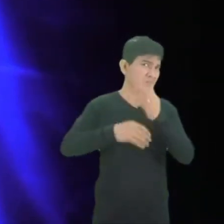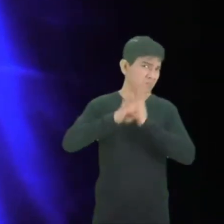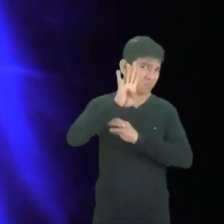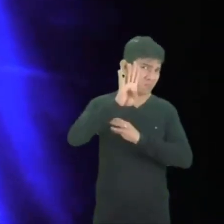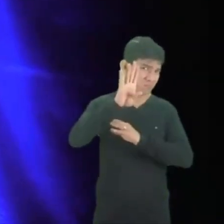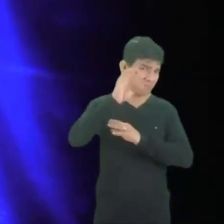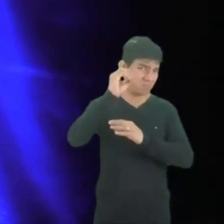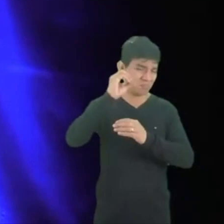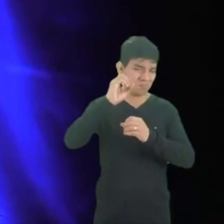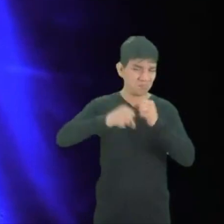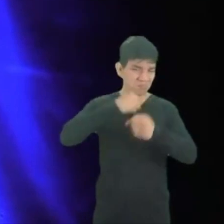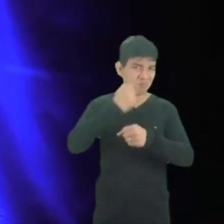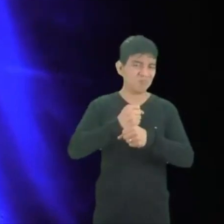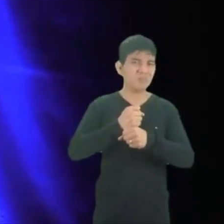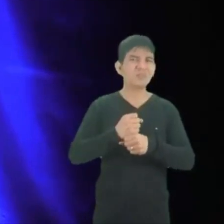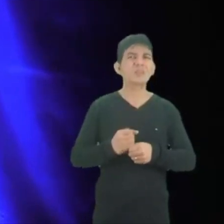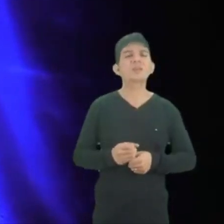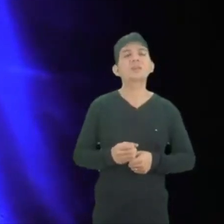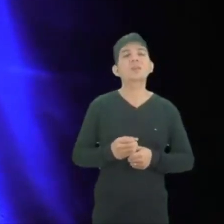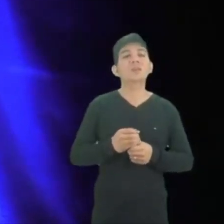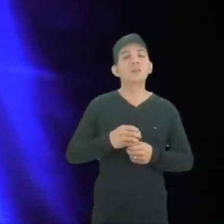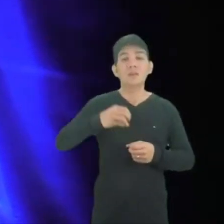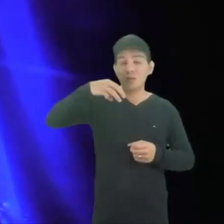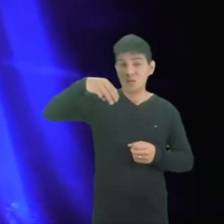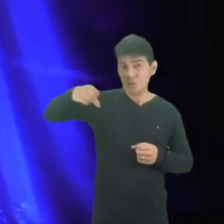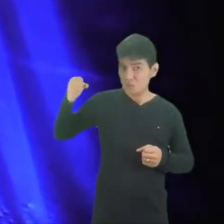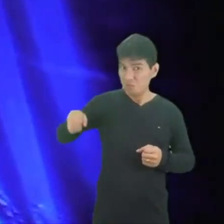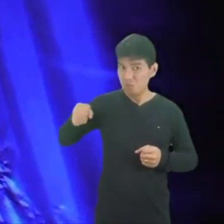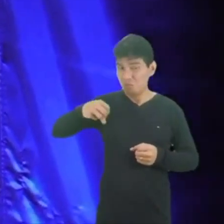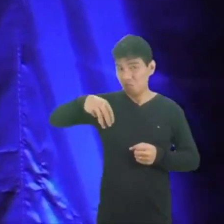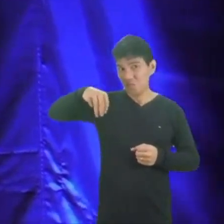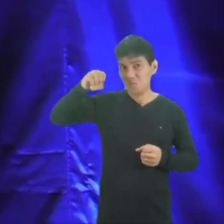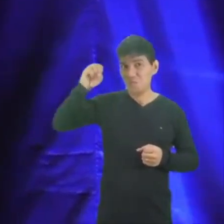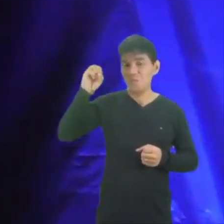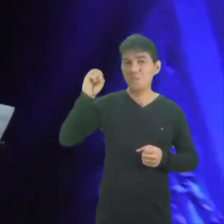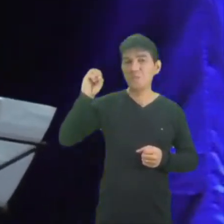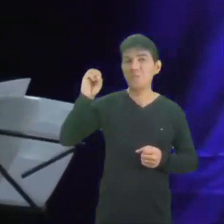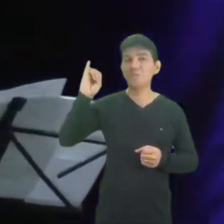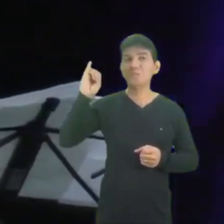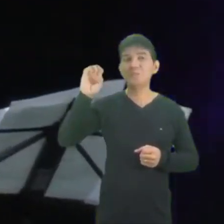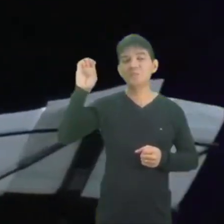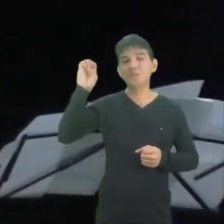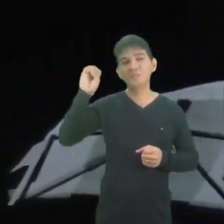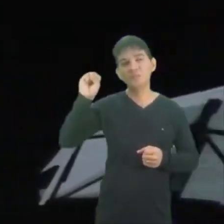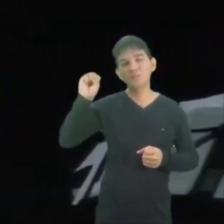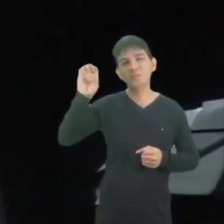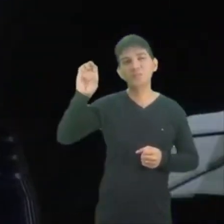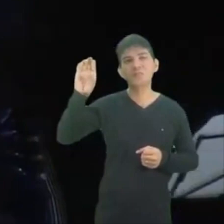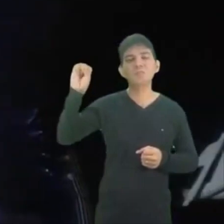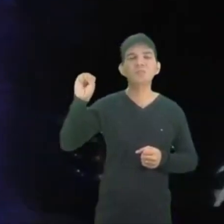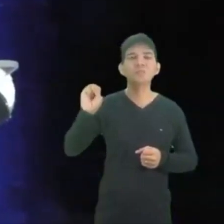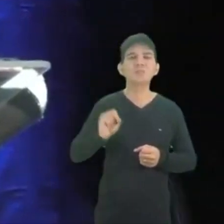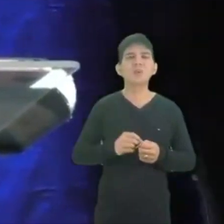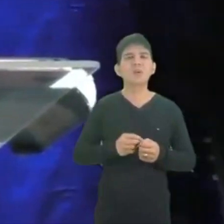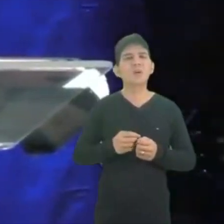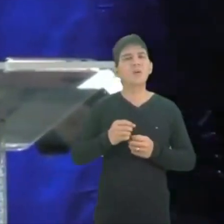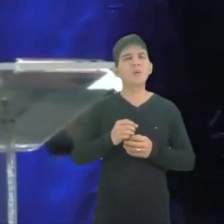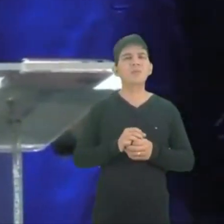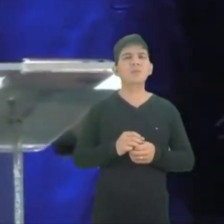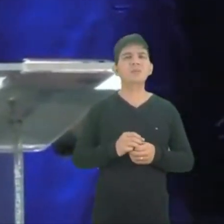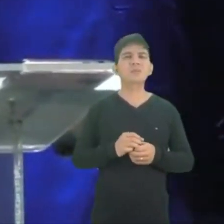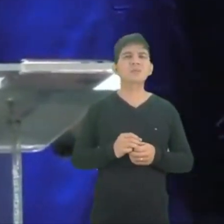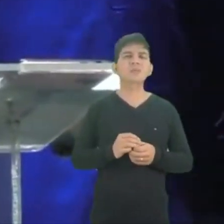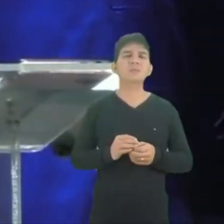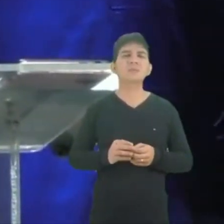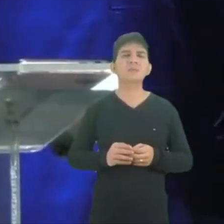estava prestes a encontrar Canaã, o povo ali estava prestes a encontrar com a terra prometida.